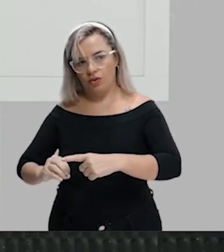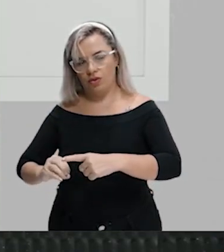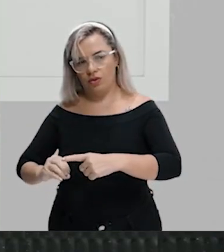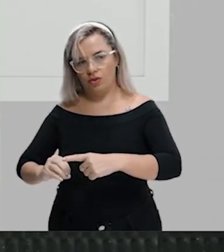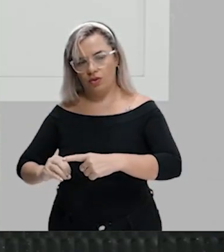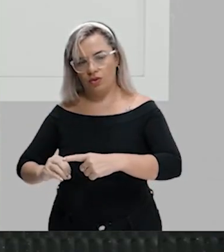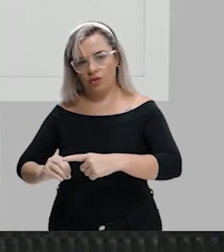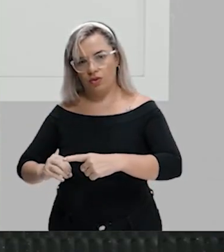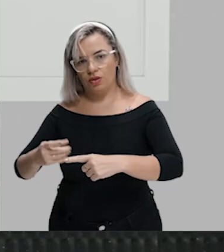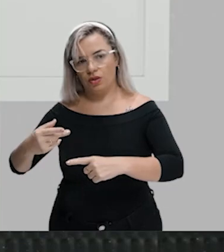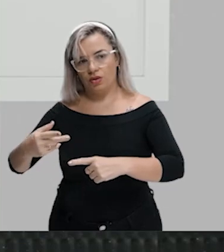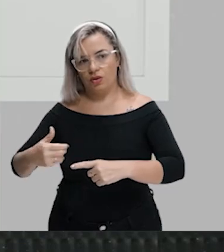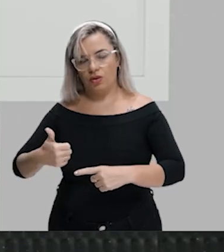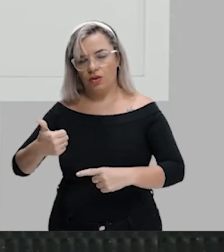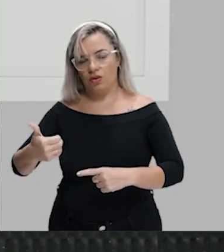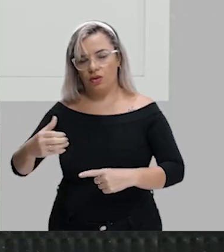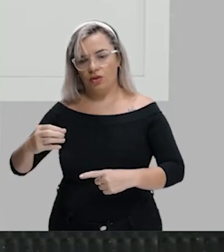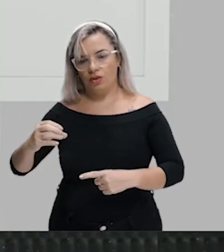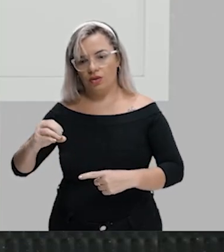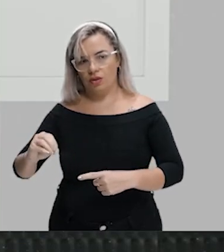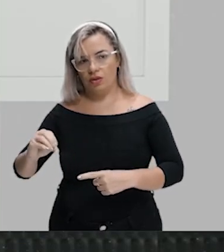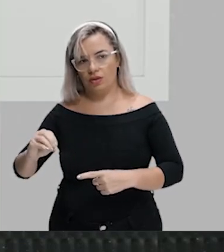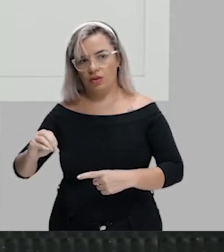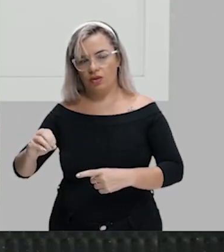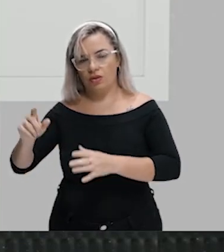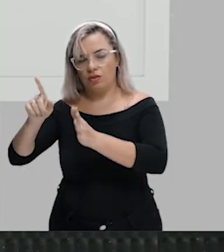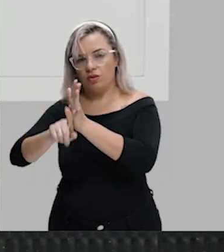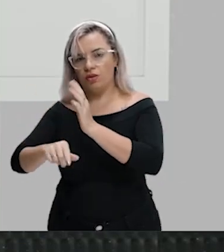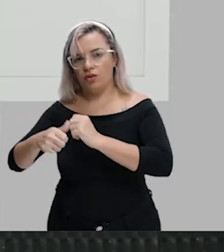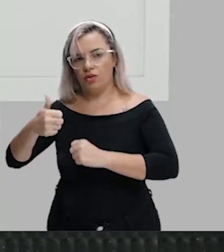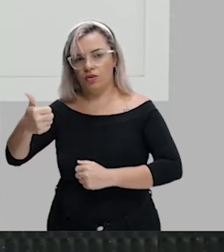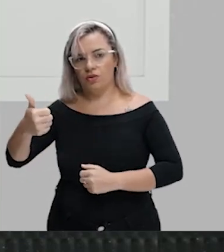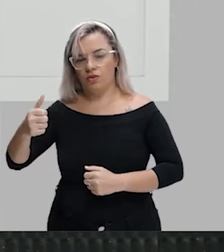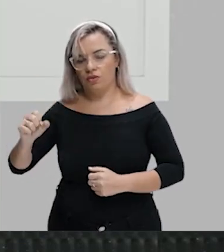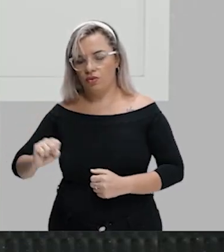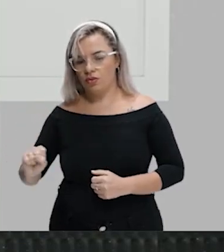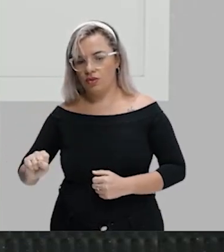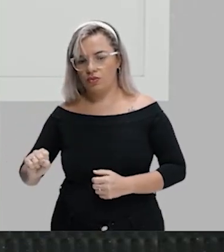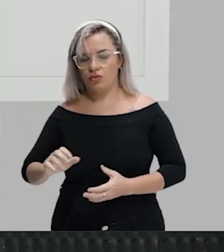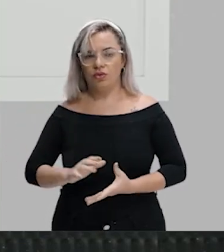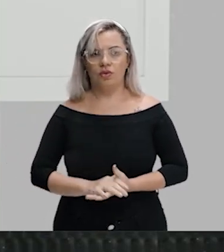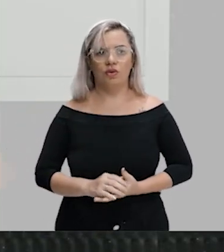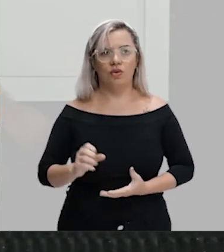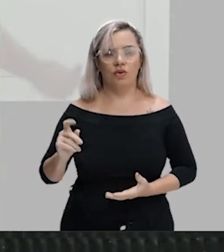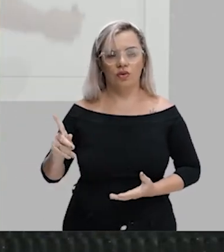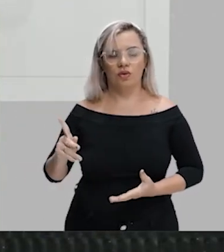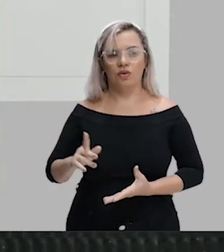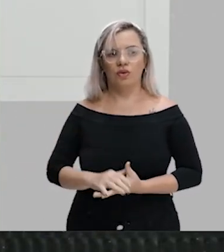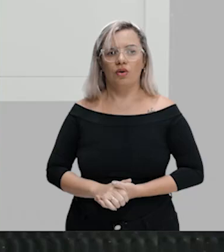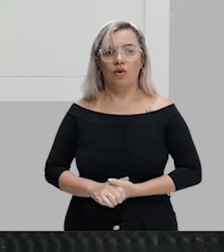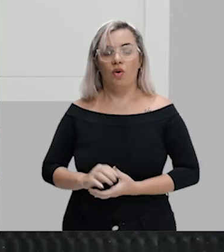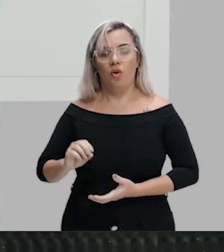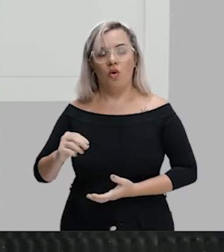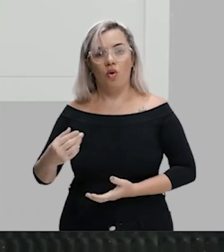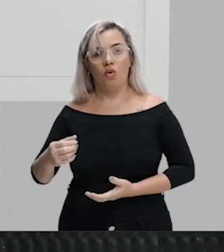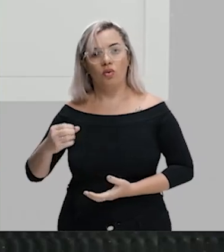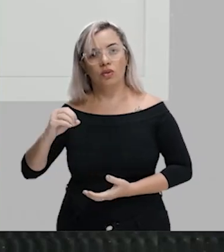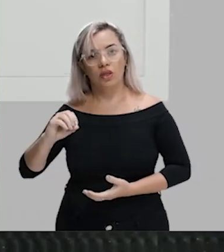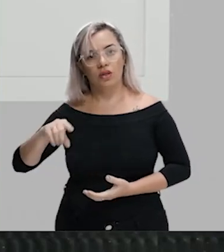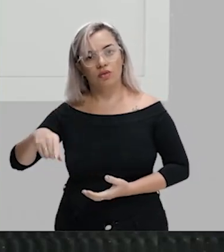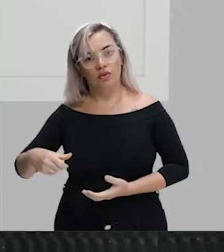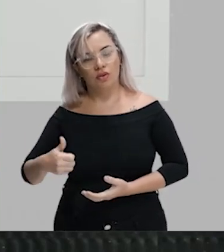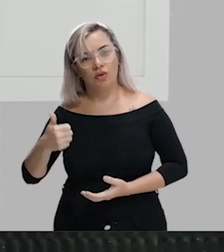É 10 elevado a menos 1, né? 1 sobre 10, ou 0,1, certo? Então a potência vai ser de